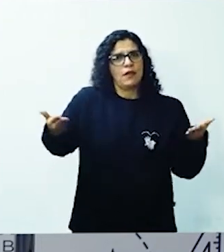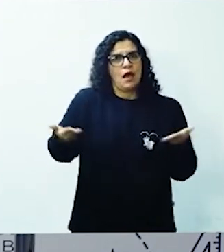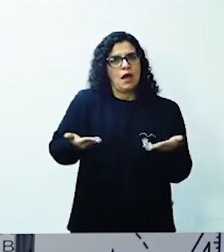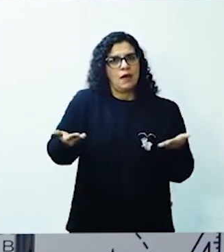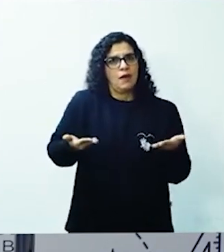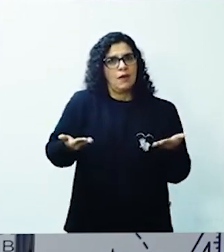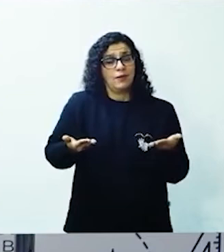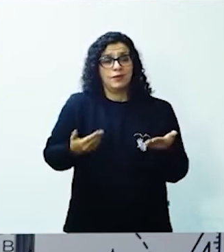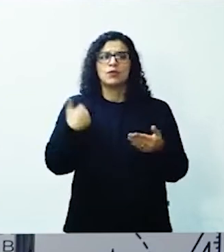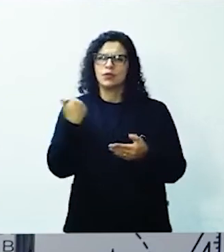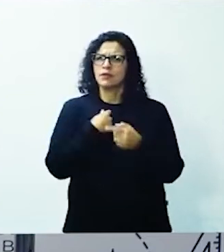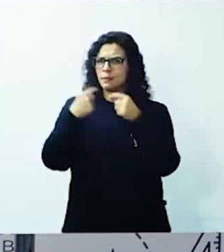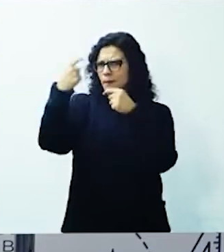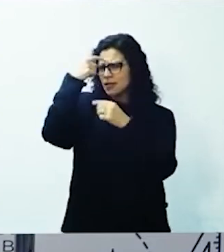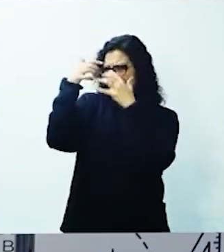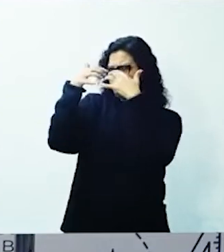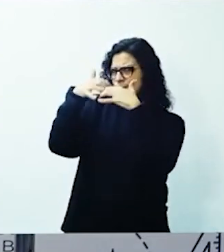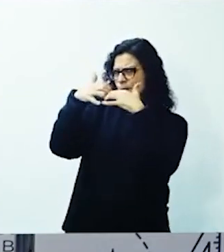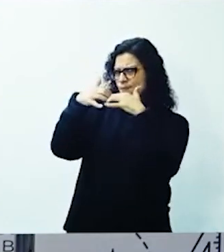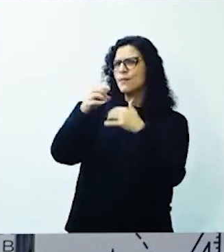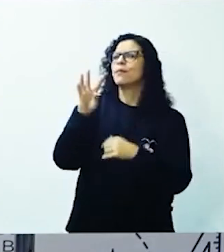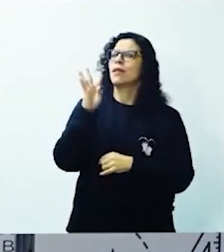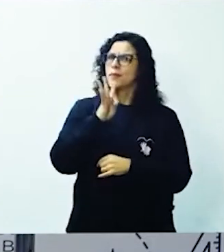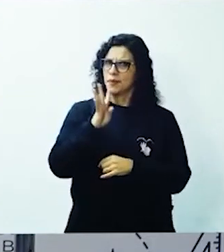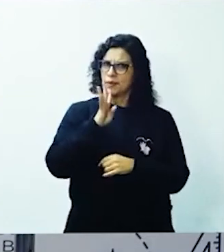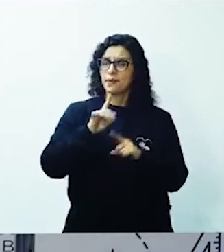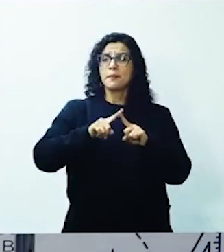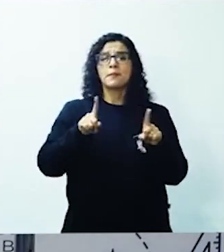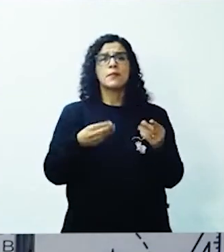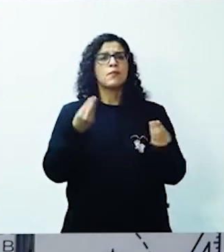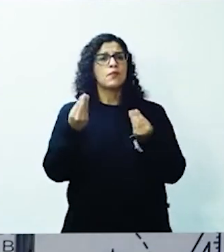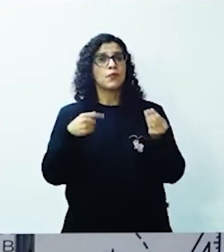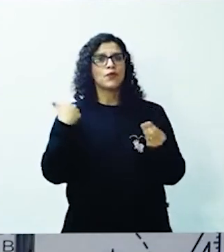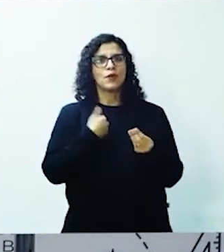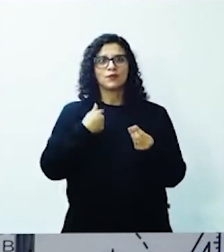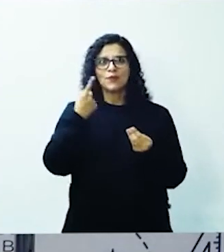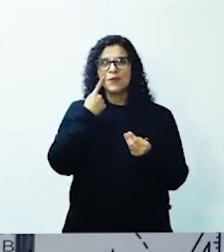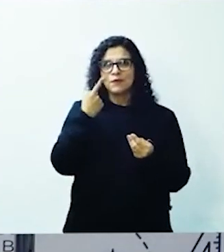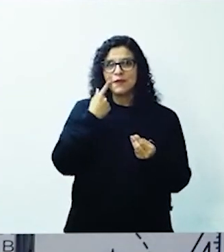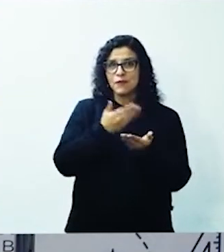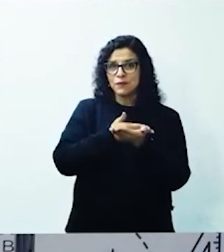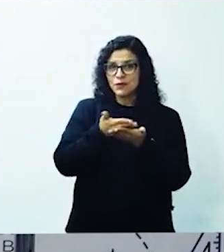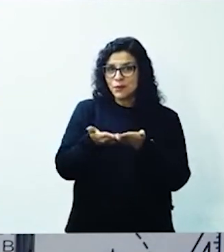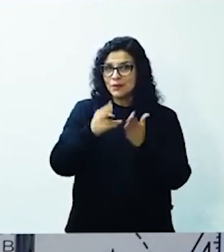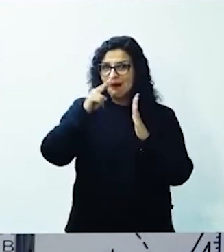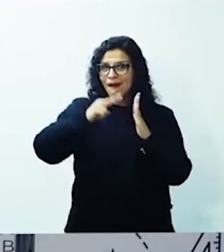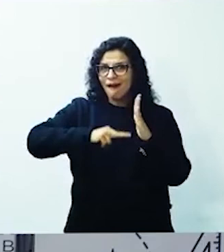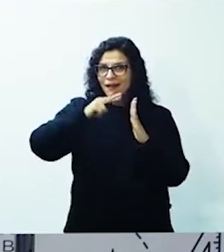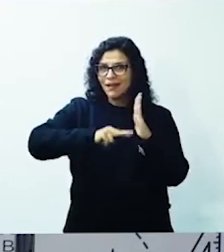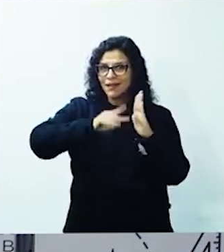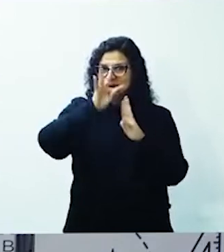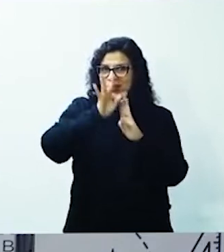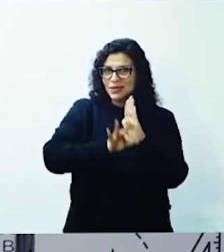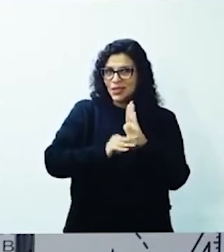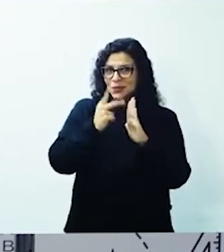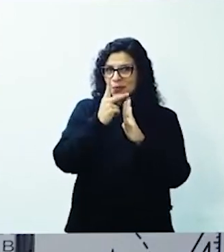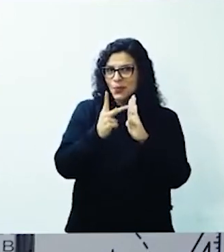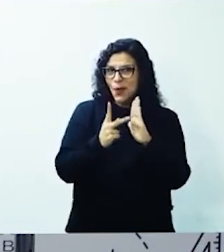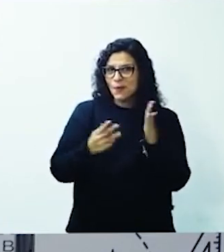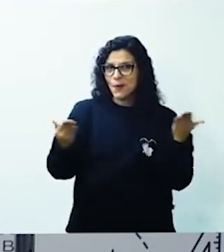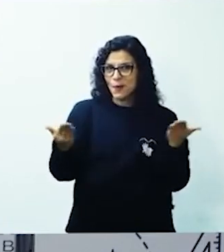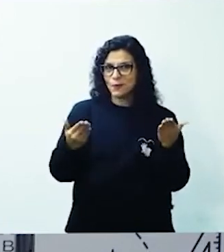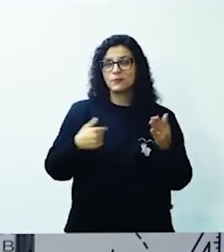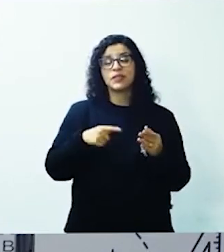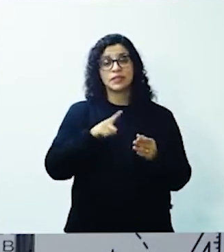refletir sobre tudo isso é muito bacana. Mas, afinal, vamos então começar a leitura do nosso poema.